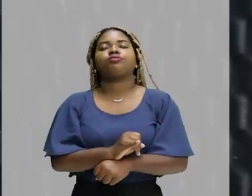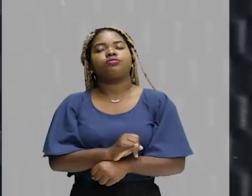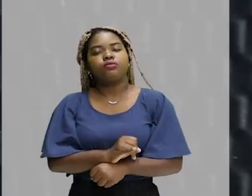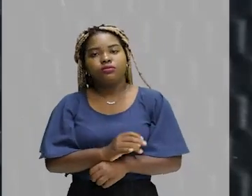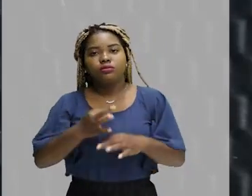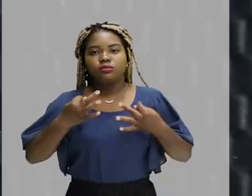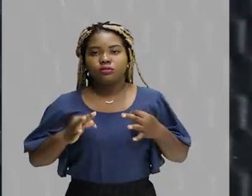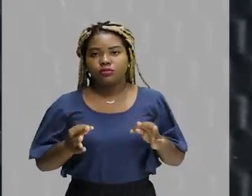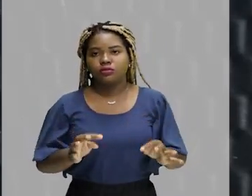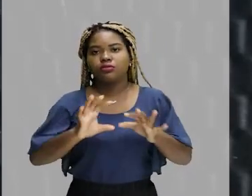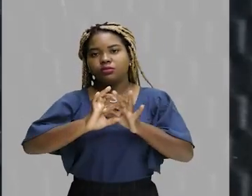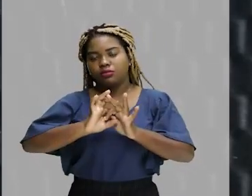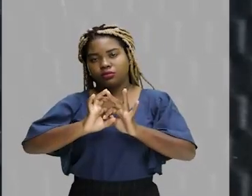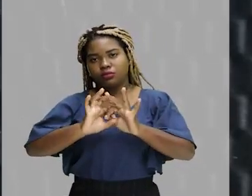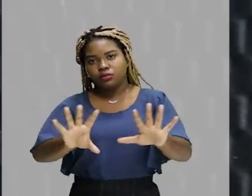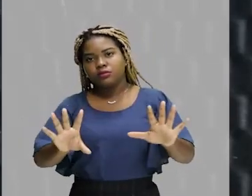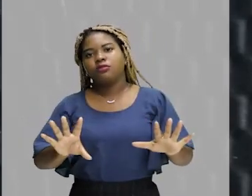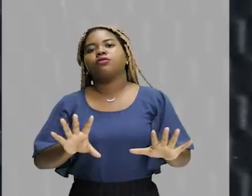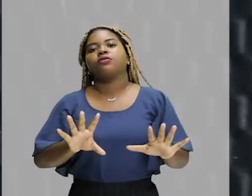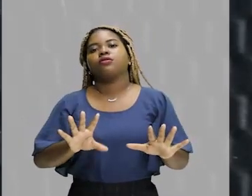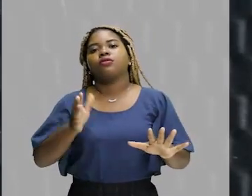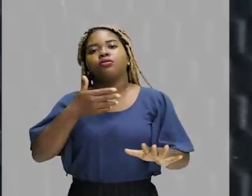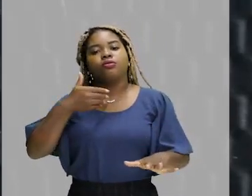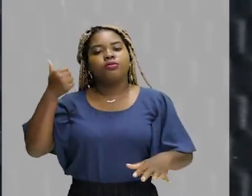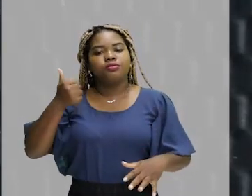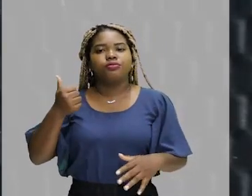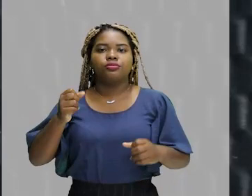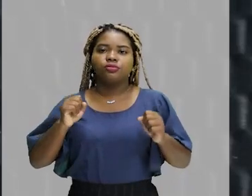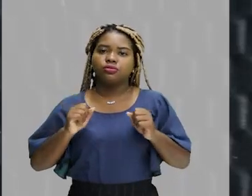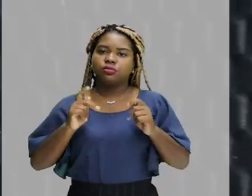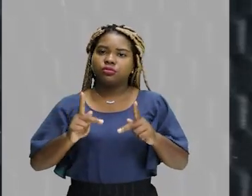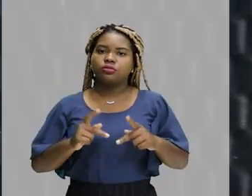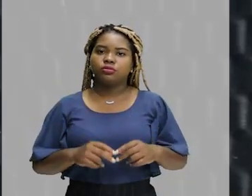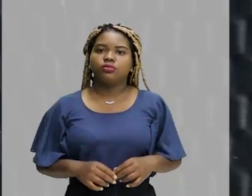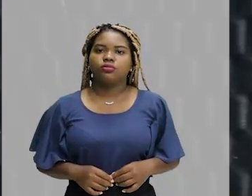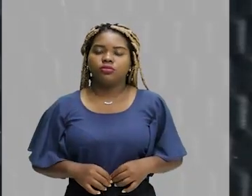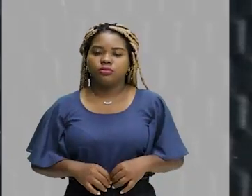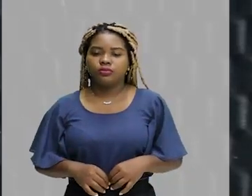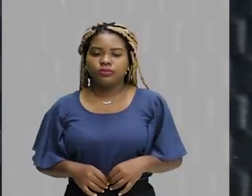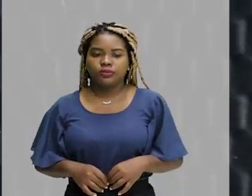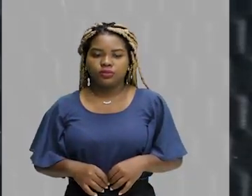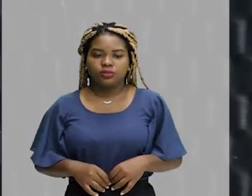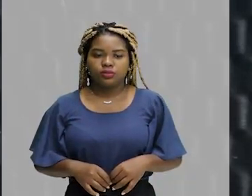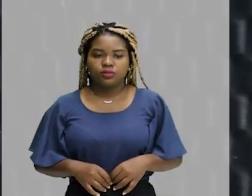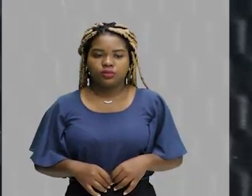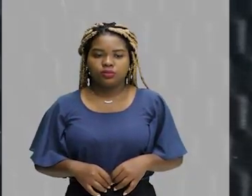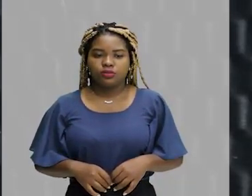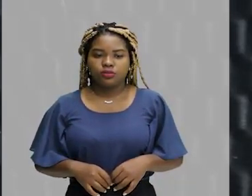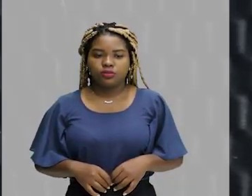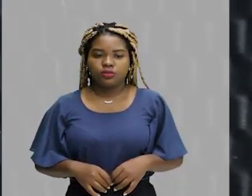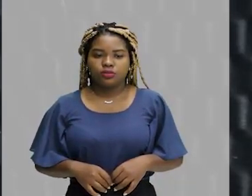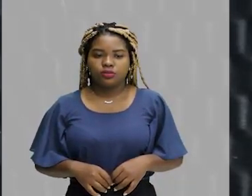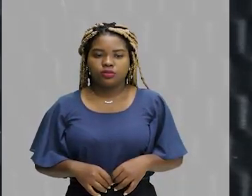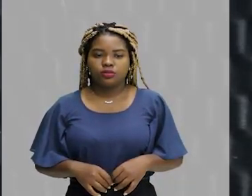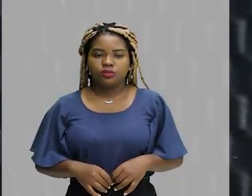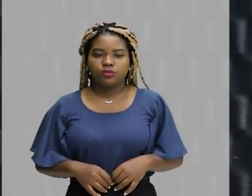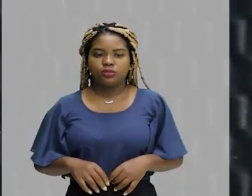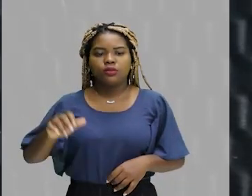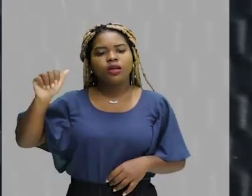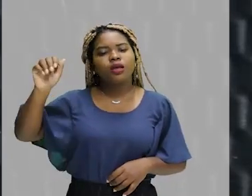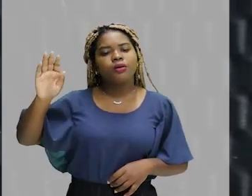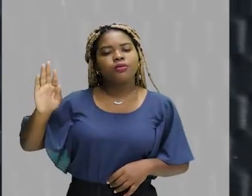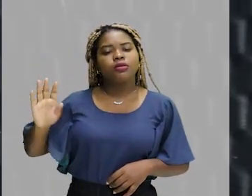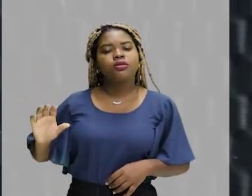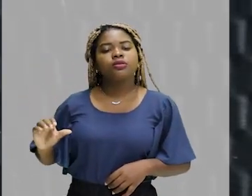tecnologia disponível para melhorar e aprimorar e trazer uma comunicação mais adequada. O que é que dentro destas alternativas